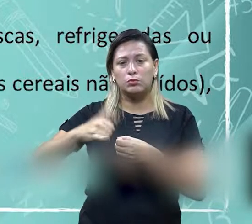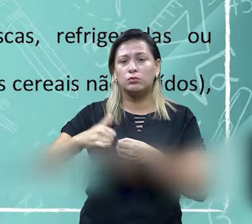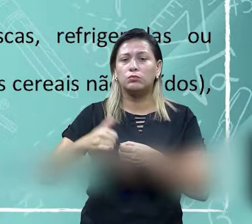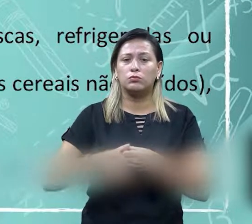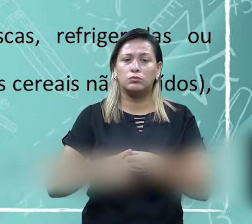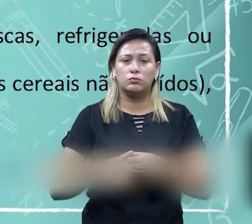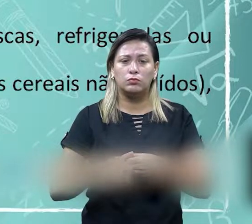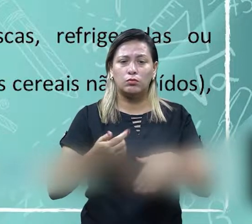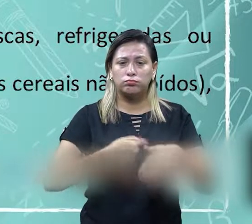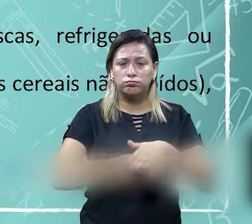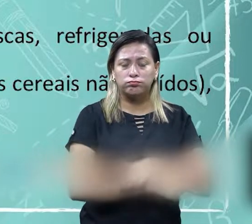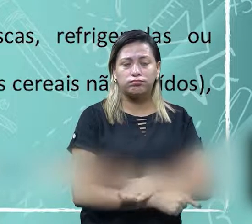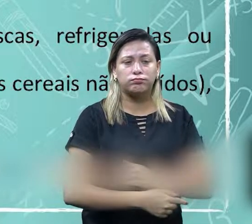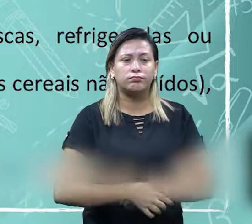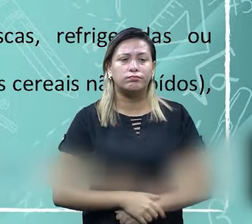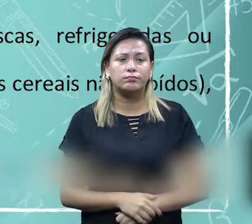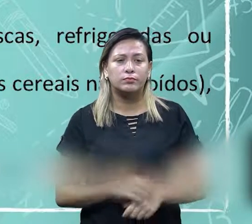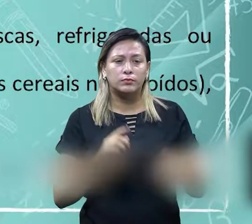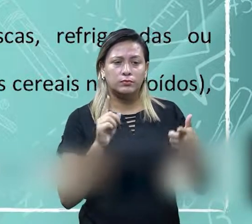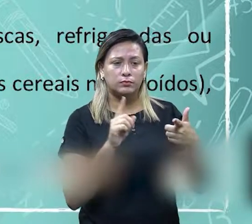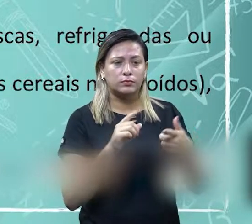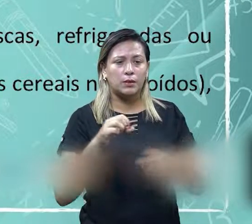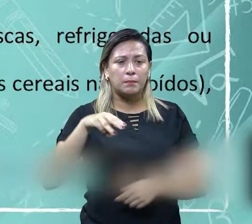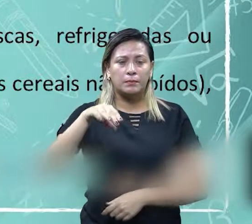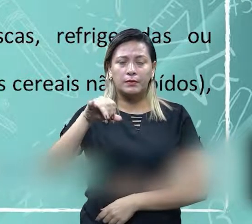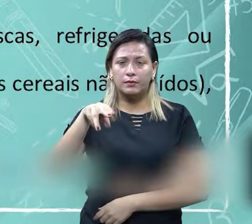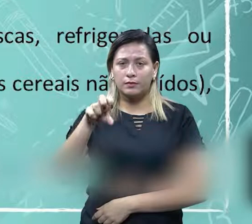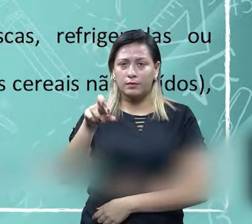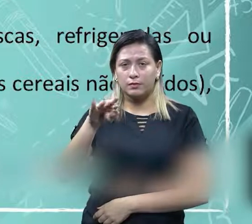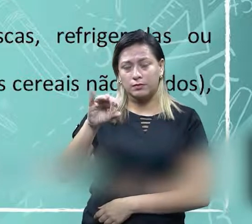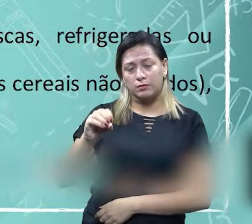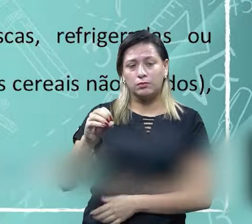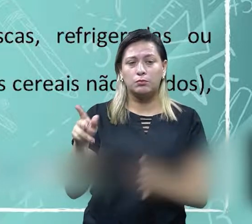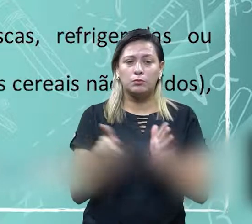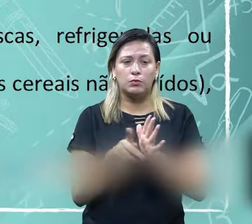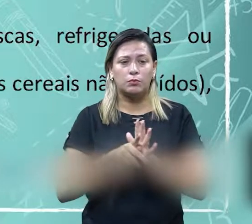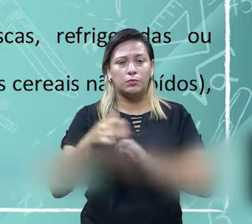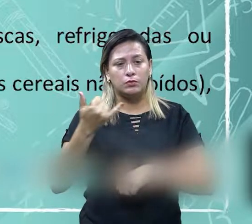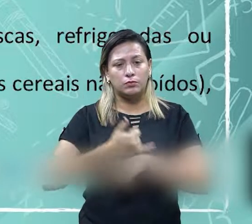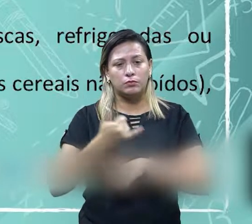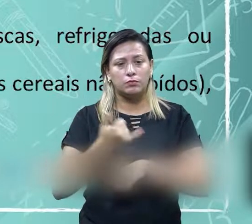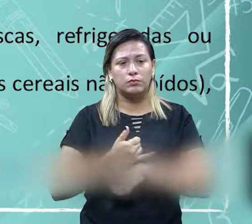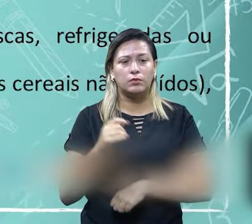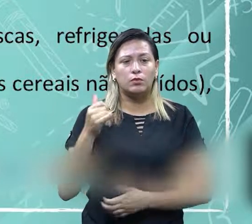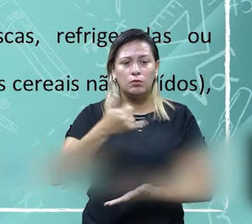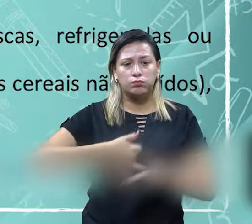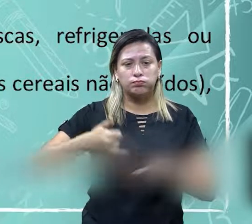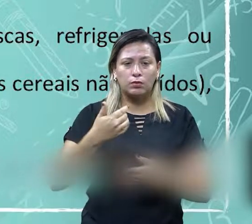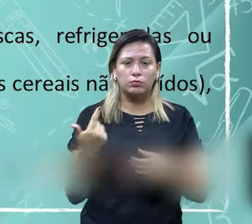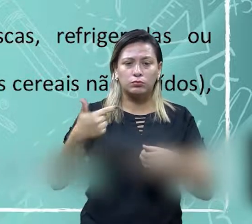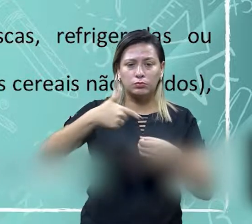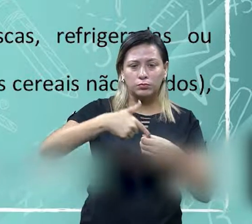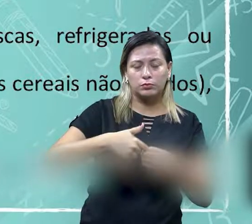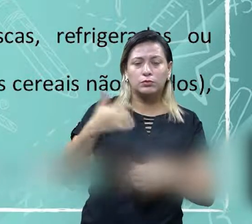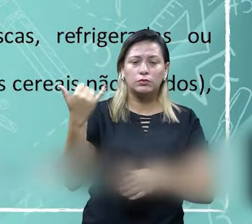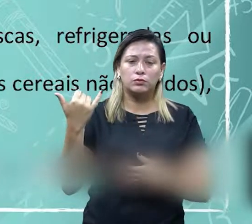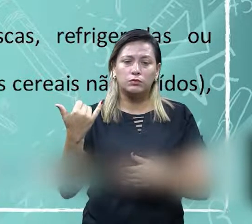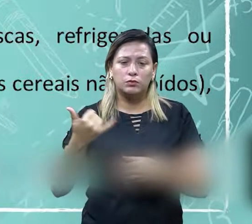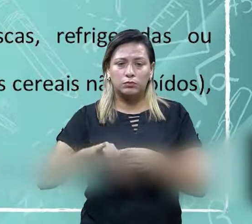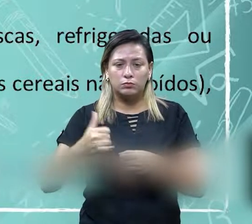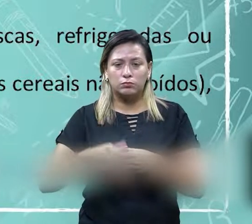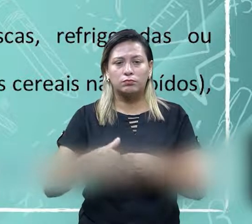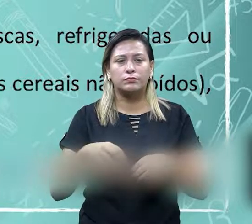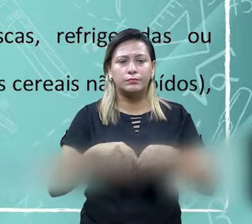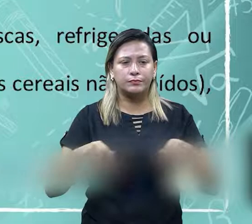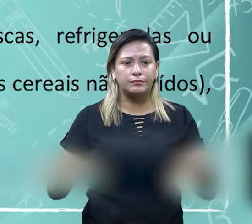minerais. Depois, o minério de ferro, né? Quarto, o óleo de combustível de petróleos minerais.